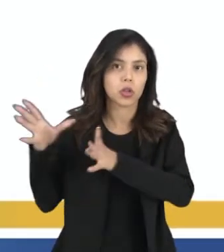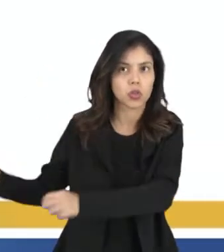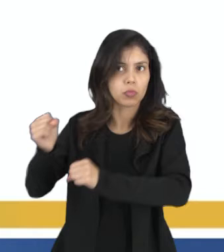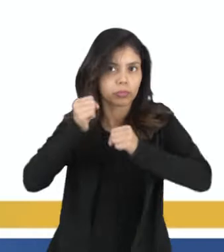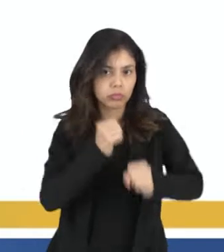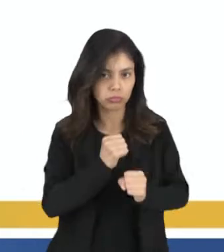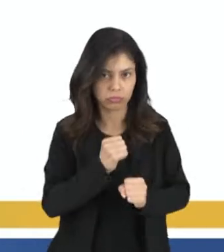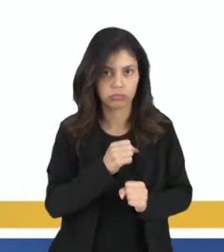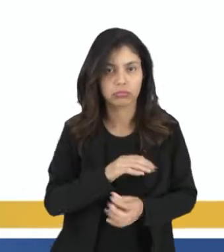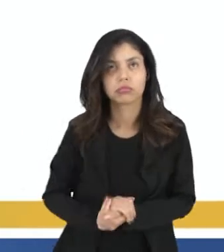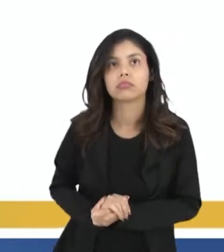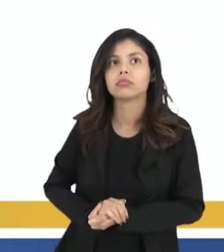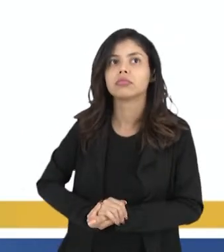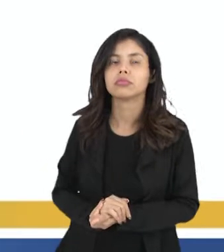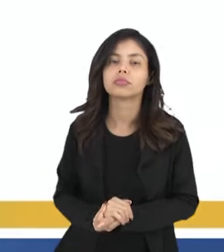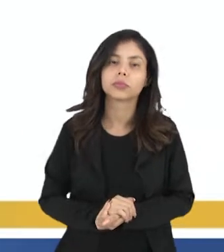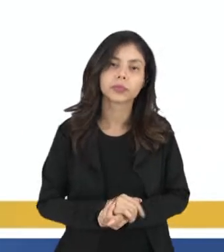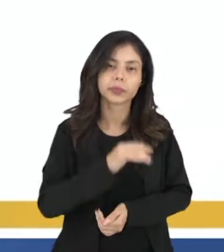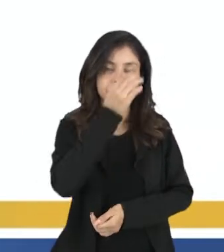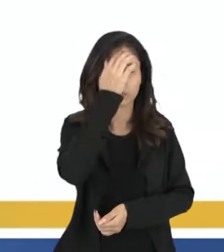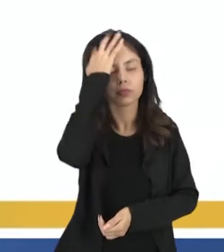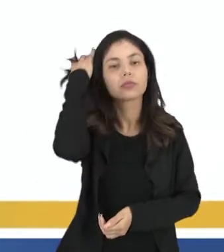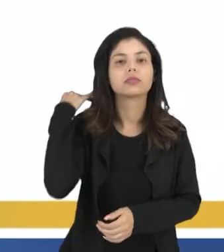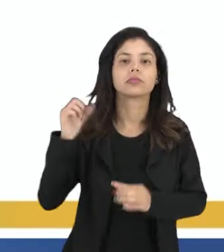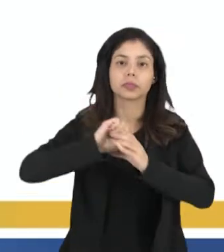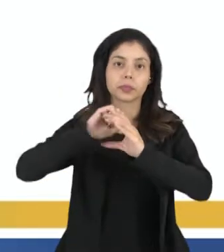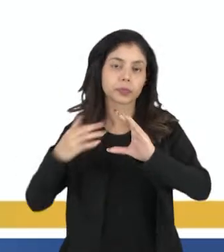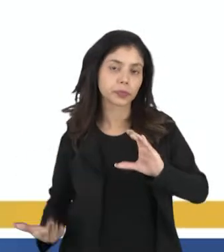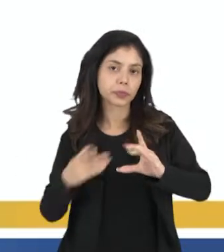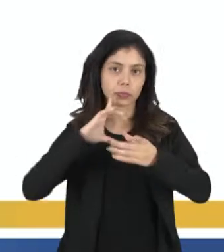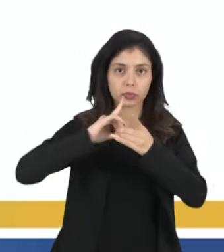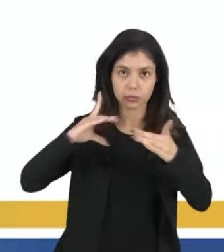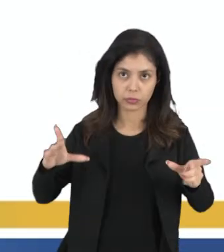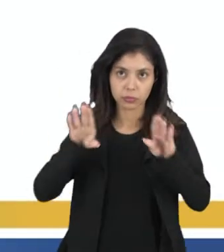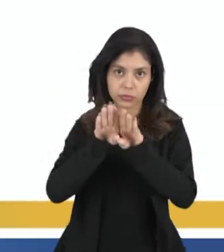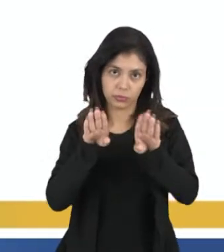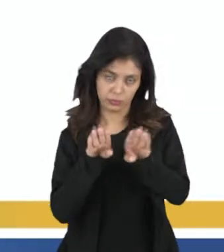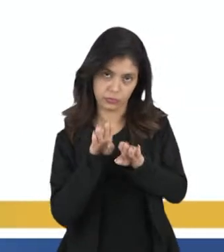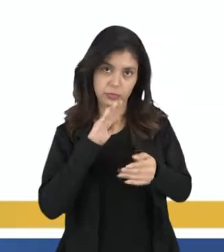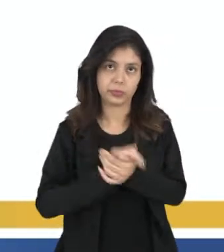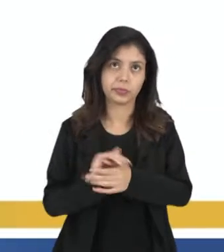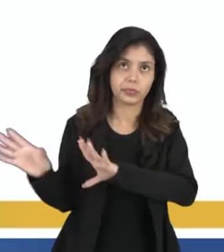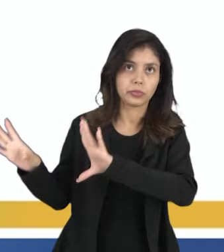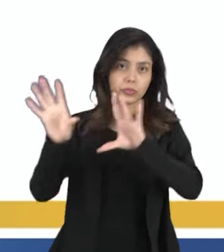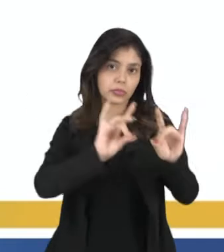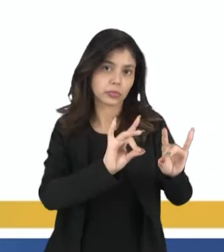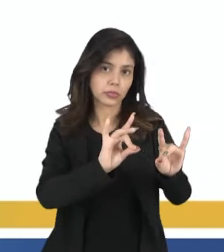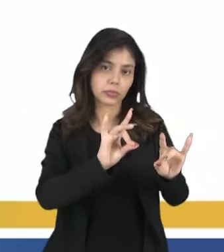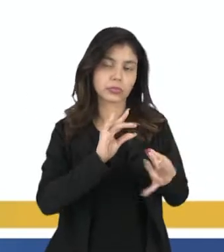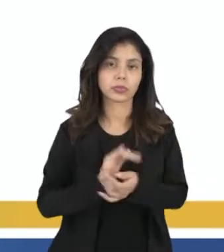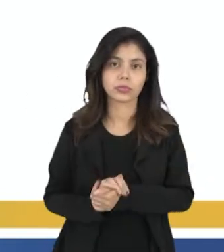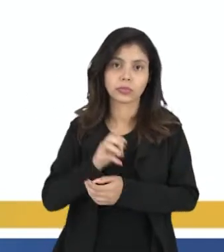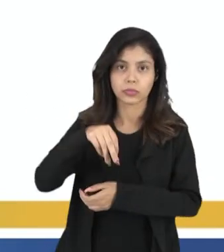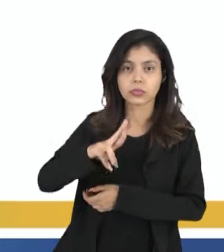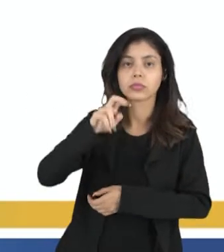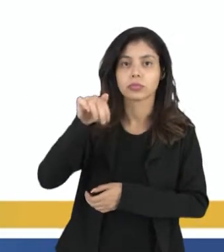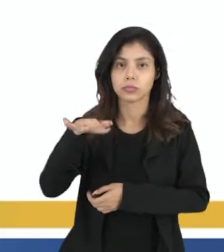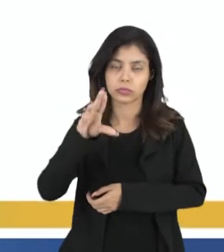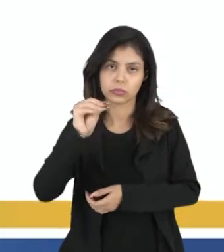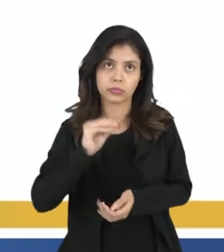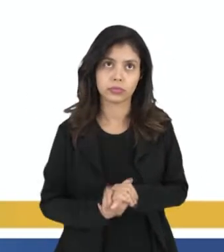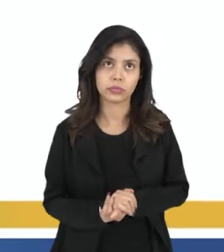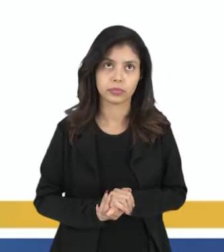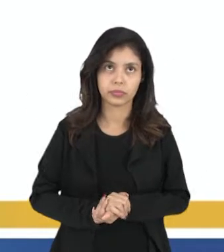obra adaptada de Montesquieu, as características da democracia ressaltada por Montesquieu diz